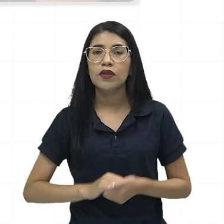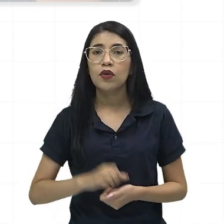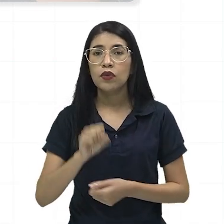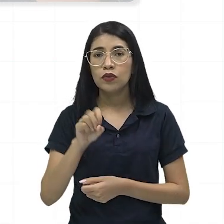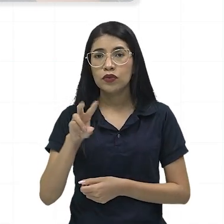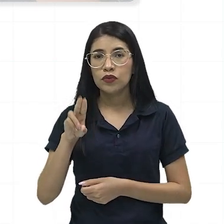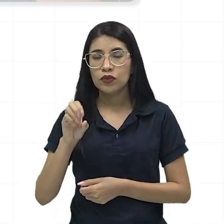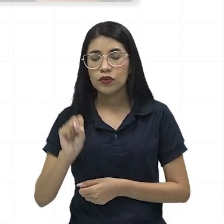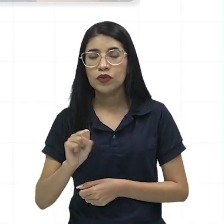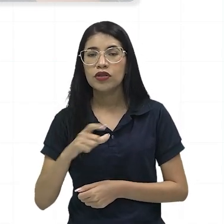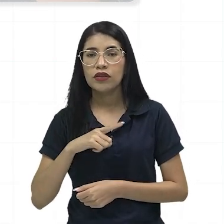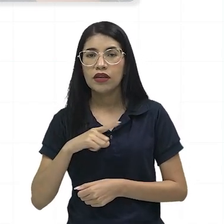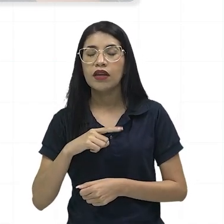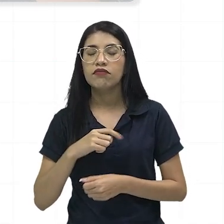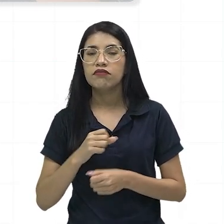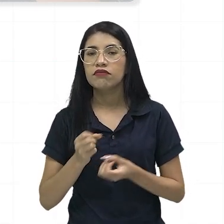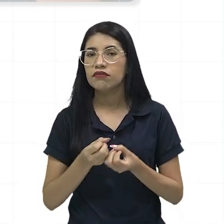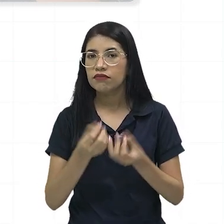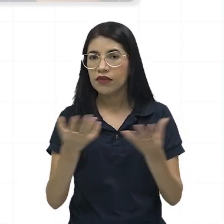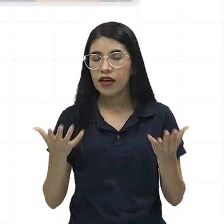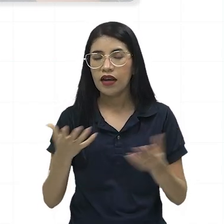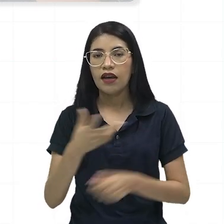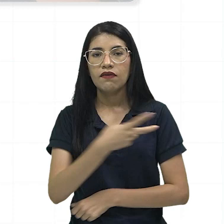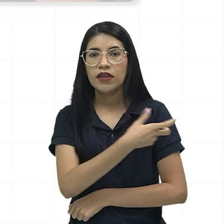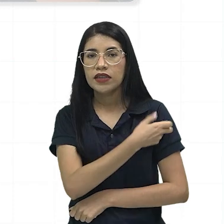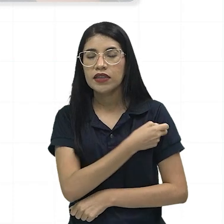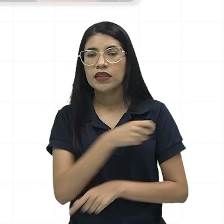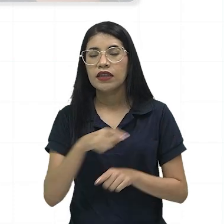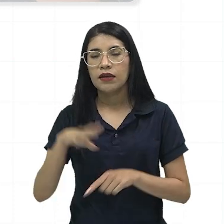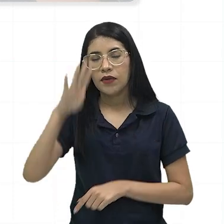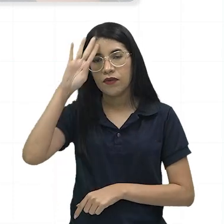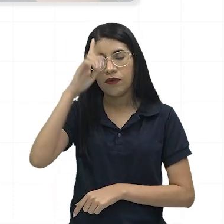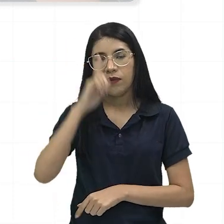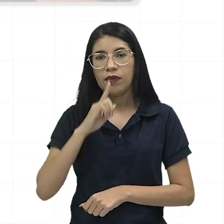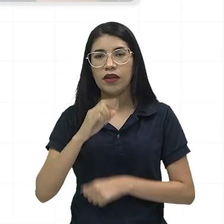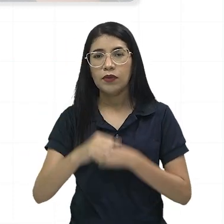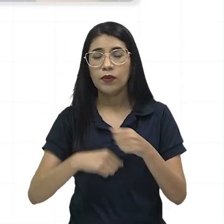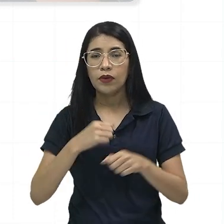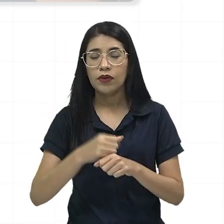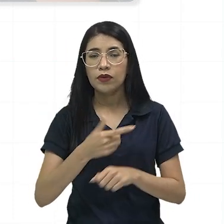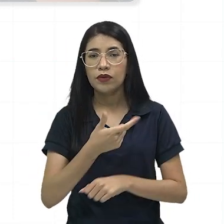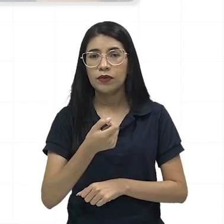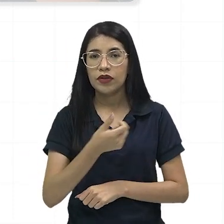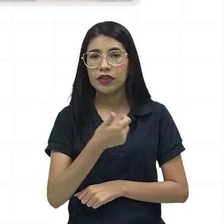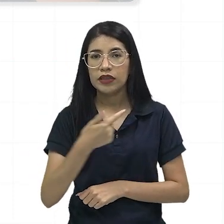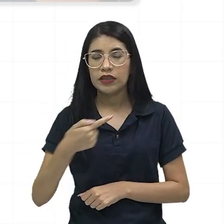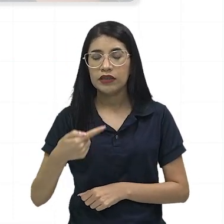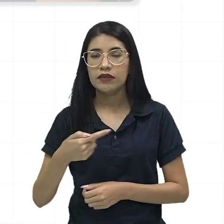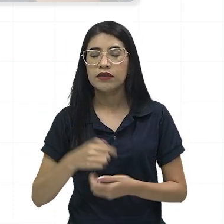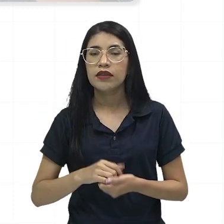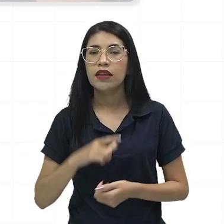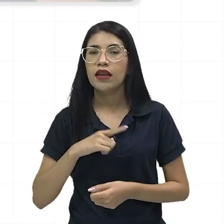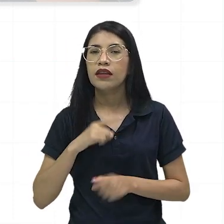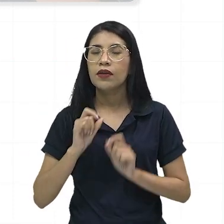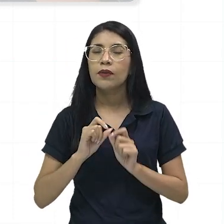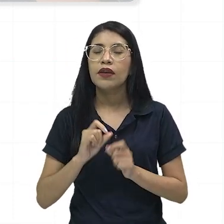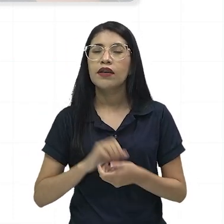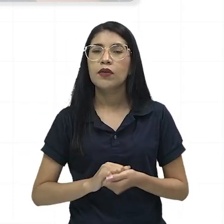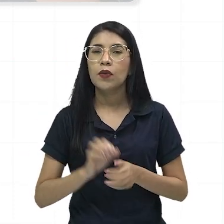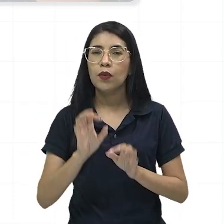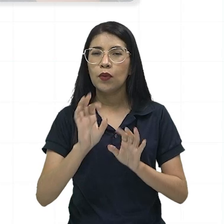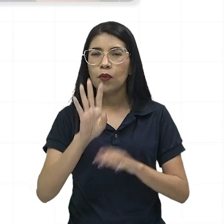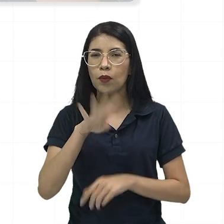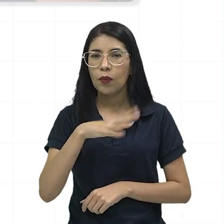vacina contra a febre amarela para a população desde abril de 2017. O Brasil adota o esquema vacinal